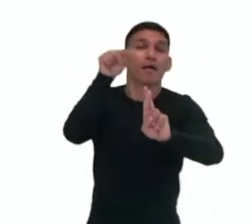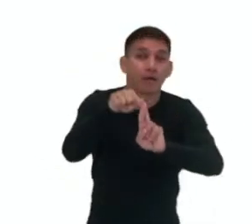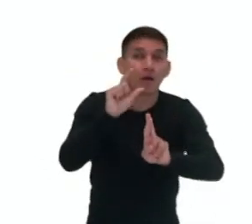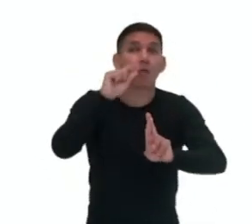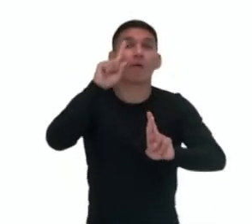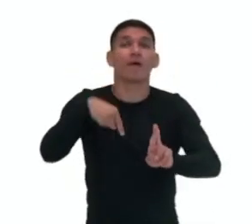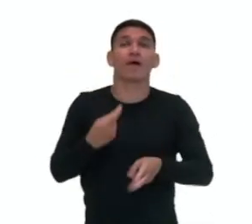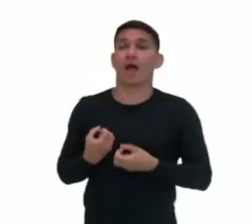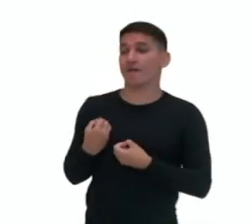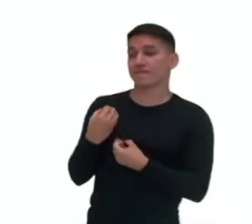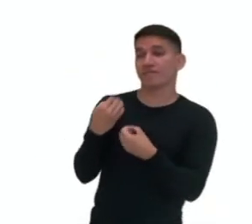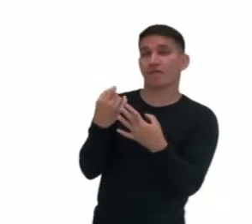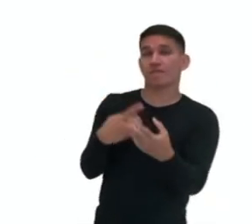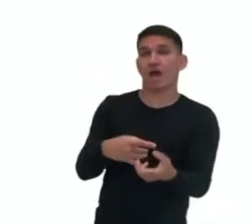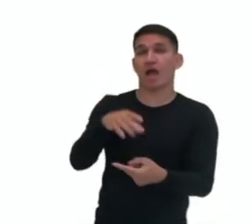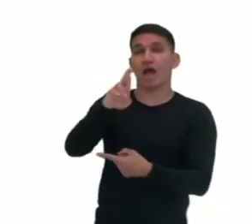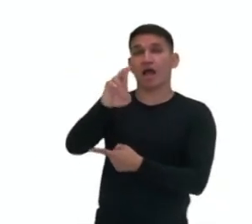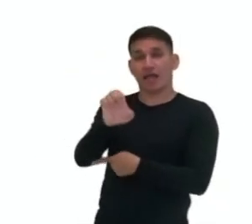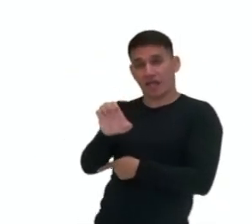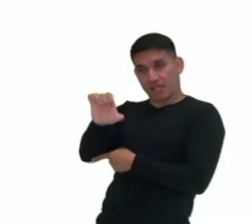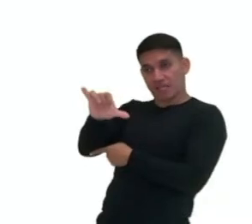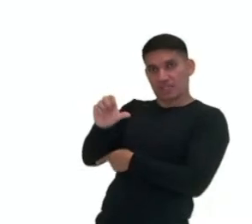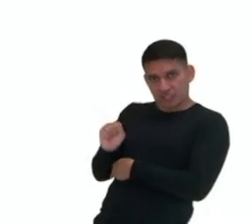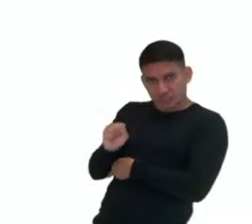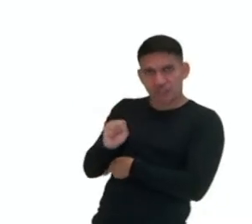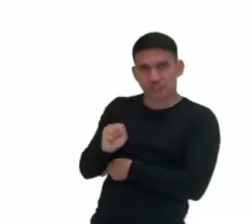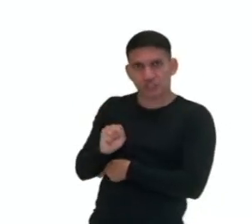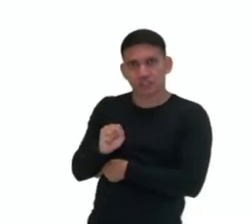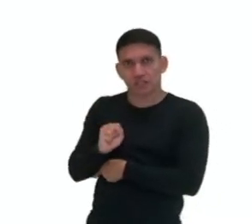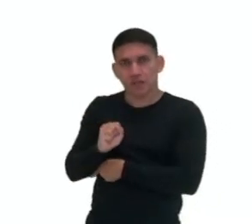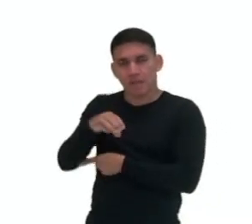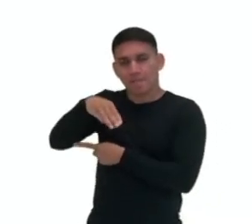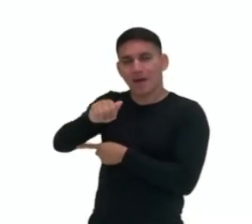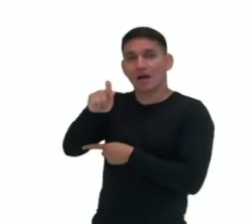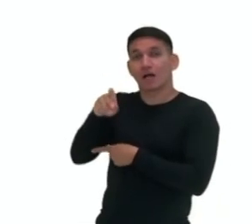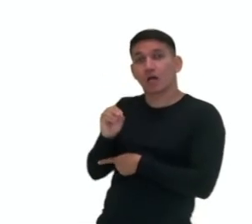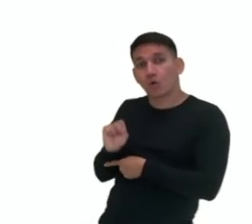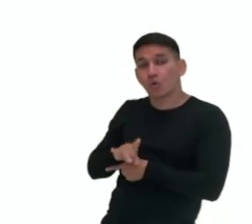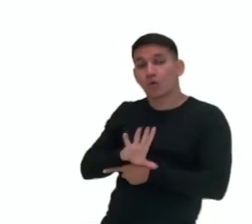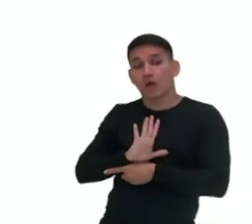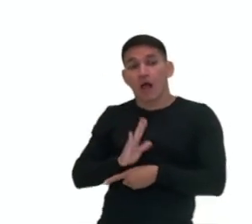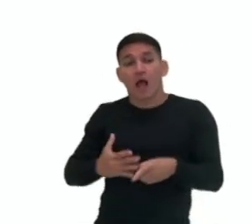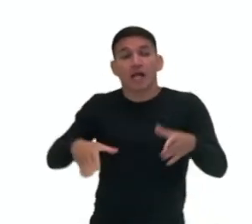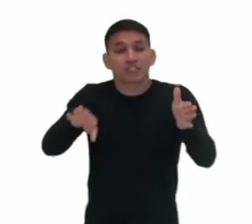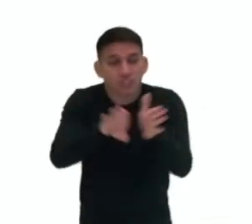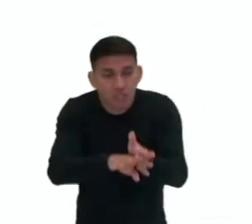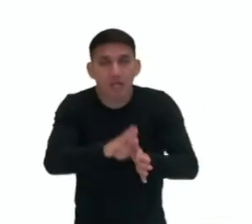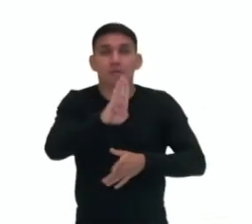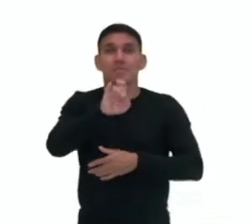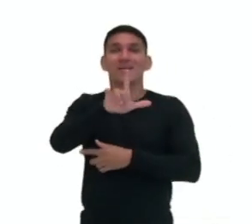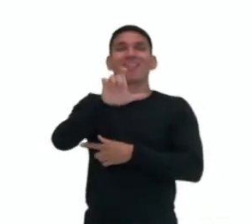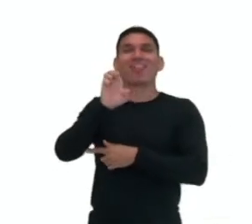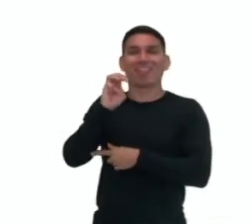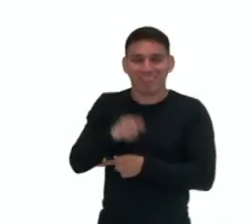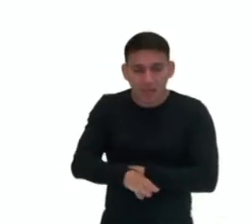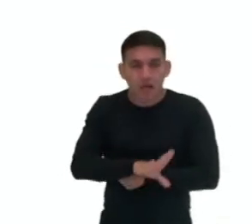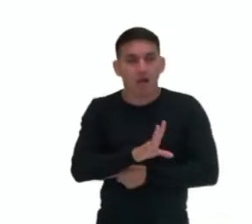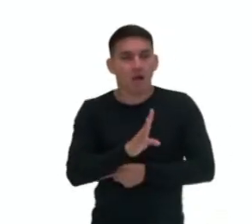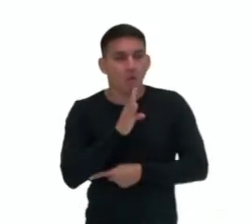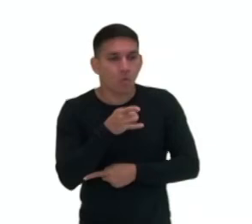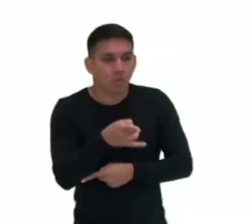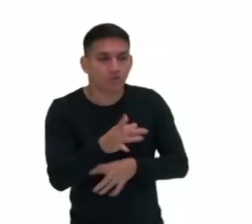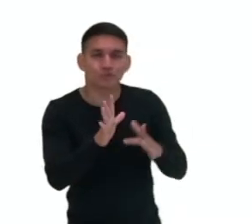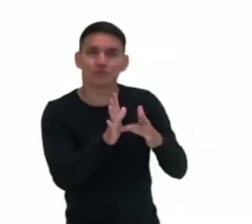viagem dos reis magos em direção a Belém, local em que conheceram o menino Jesus. E agora,